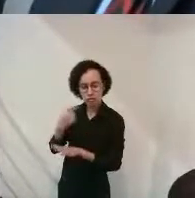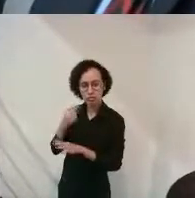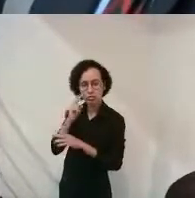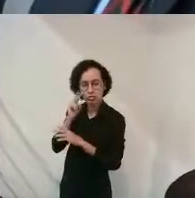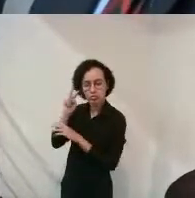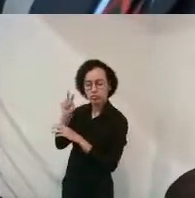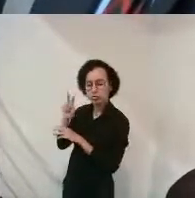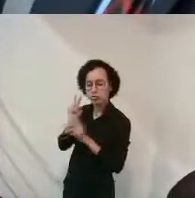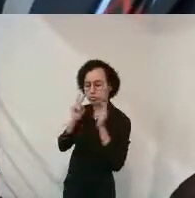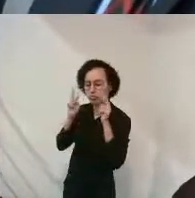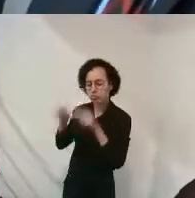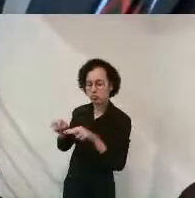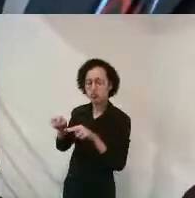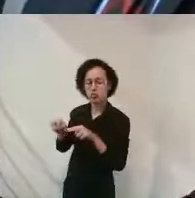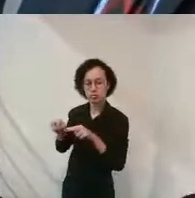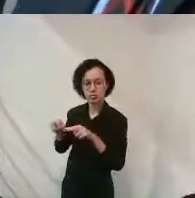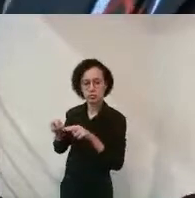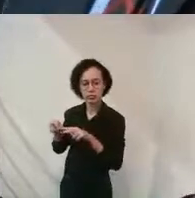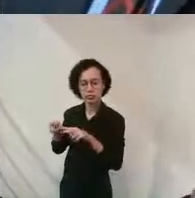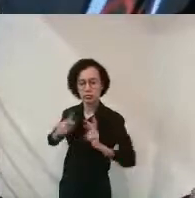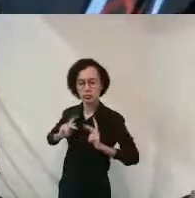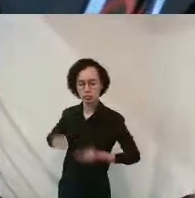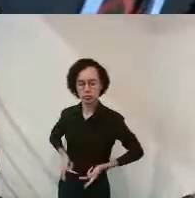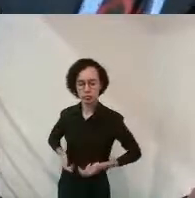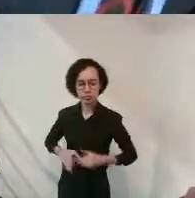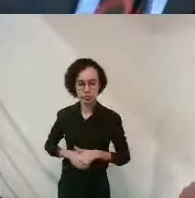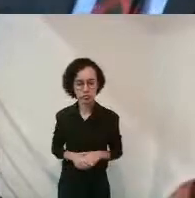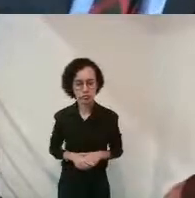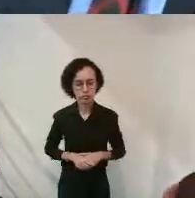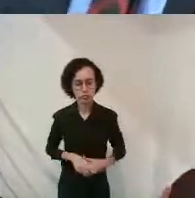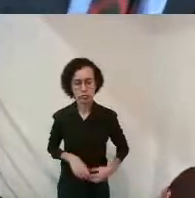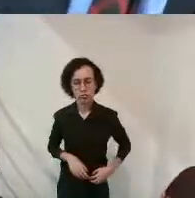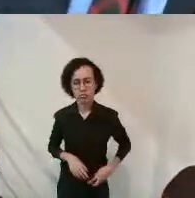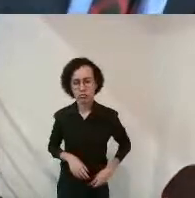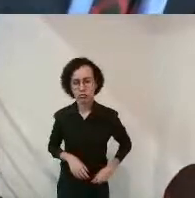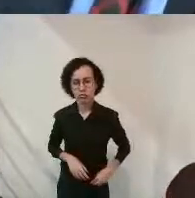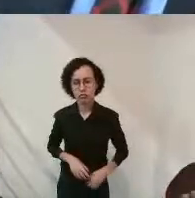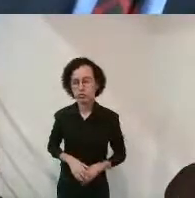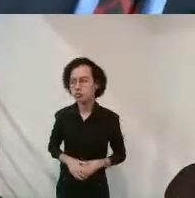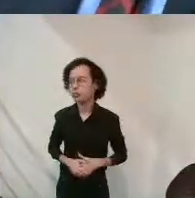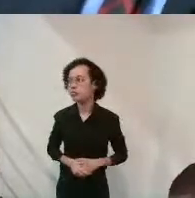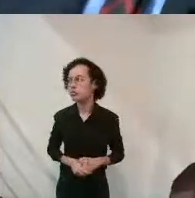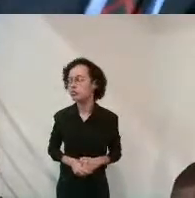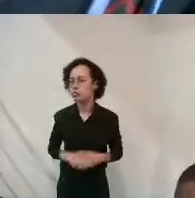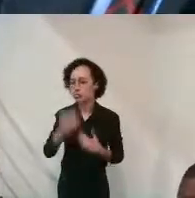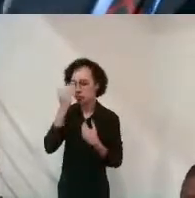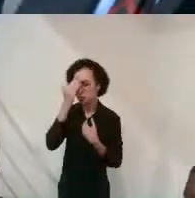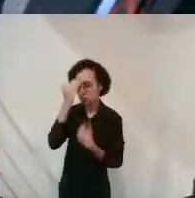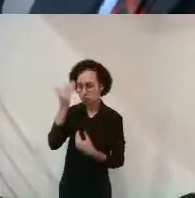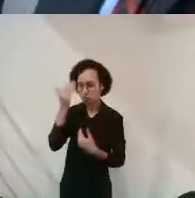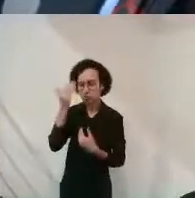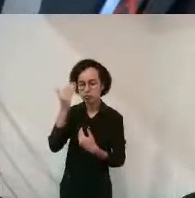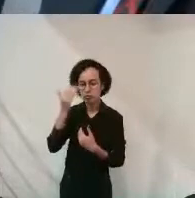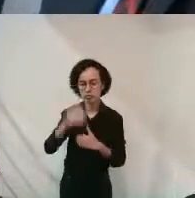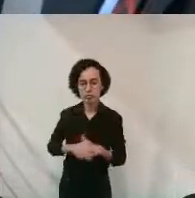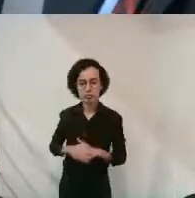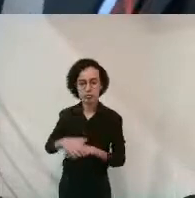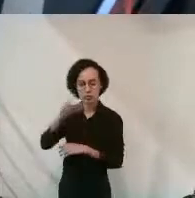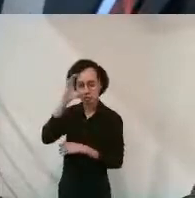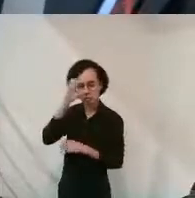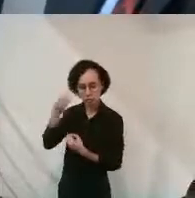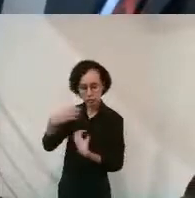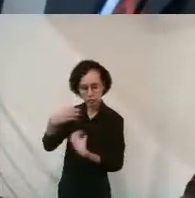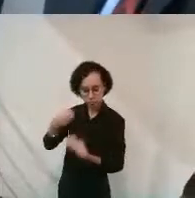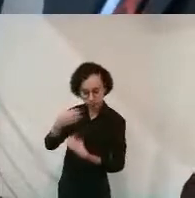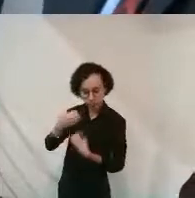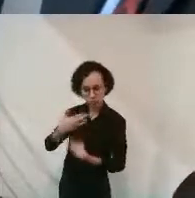de forma mais detida os seres humanos, né? Então, muito obrigada pelos aprendizados,